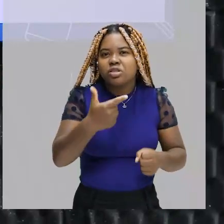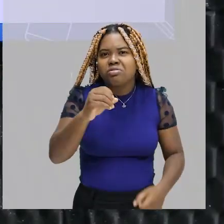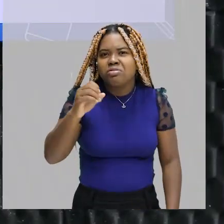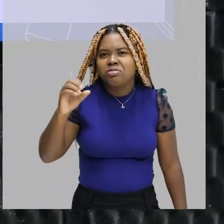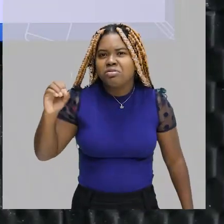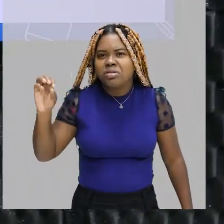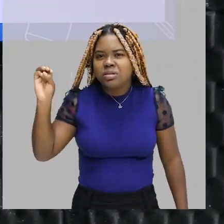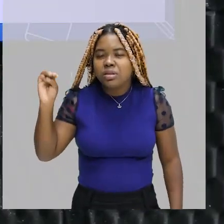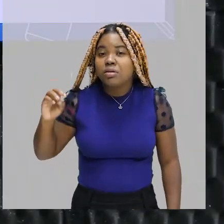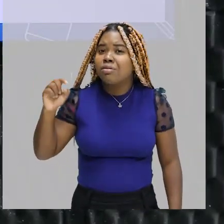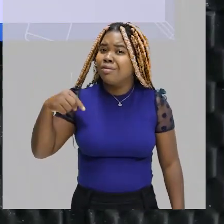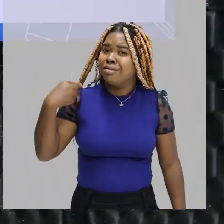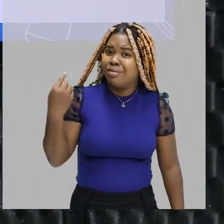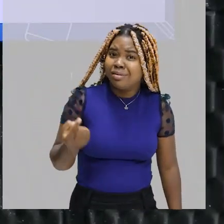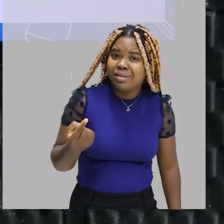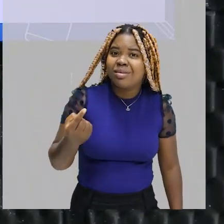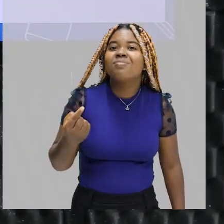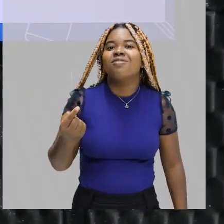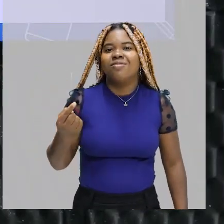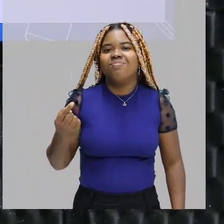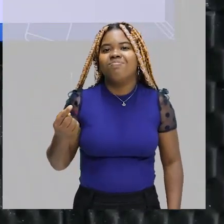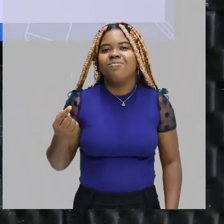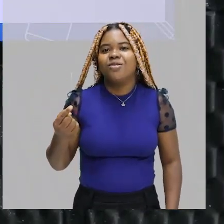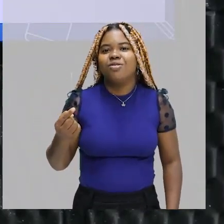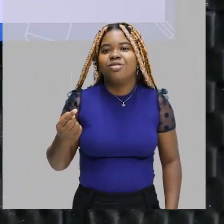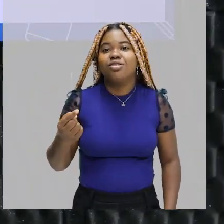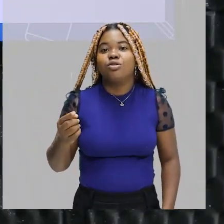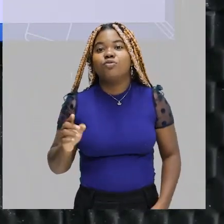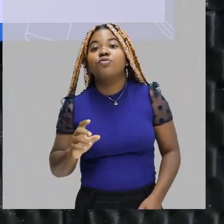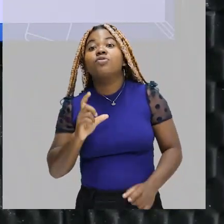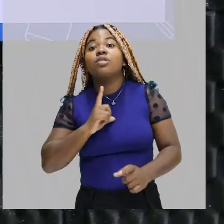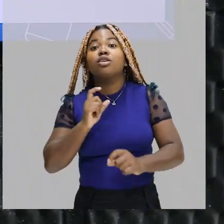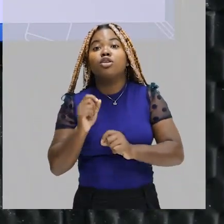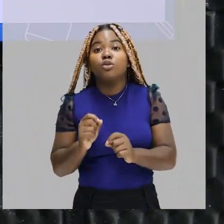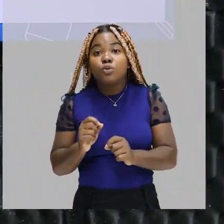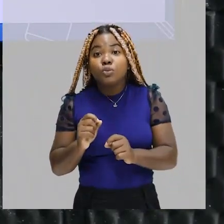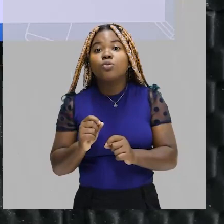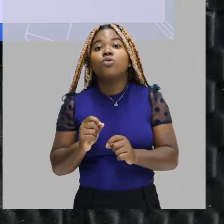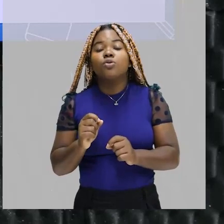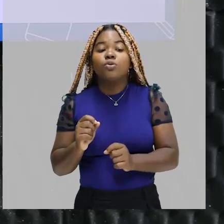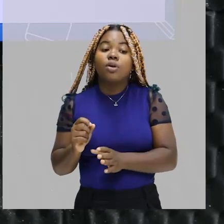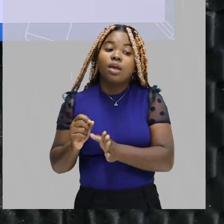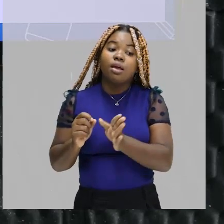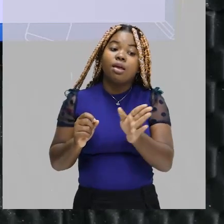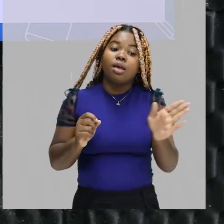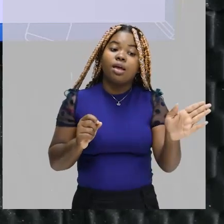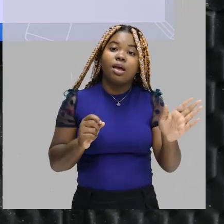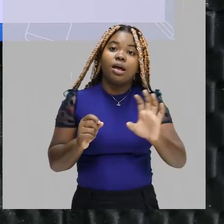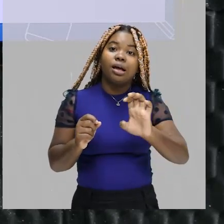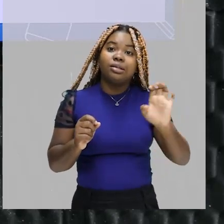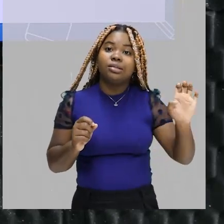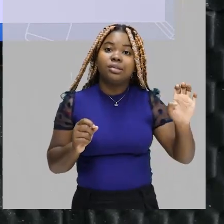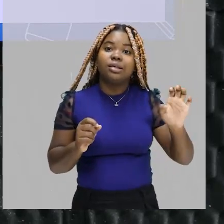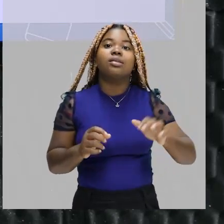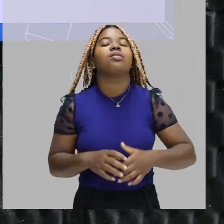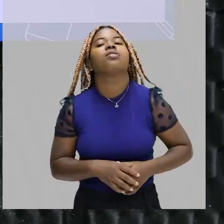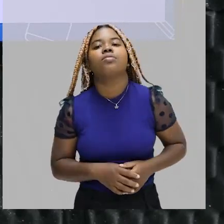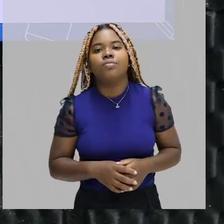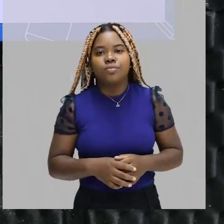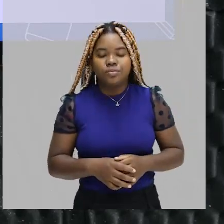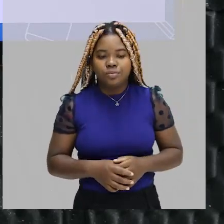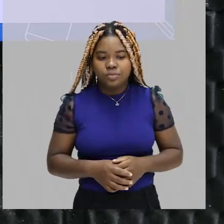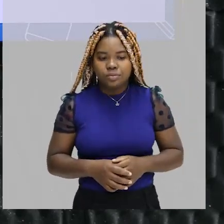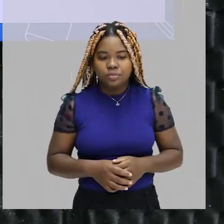200 metros e depois você vira à esquerda. Então você está dando uma direção para alguém. Daqui ele